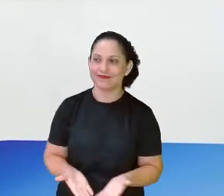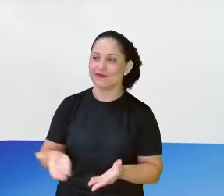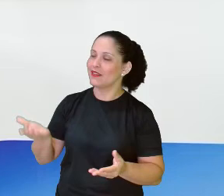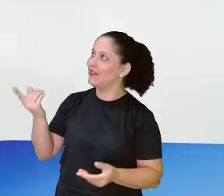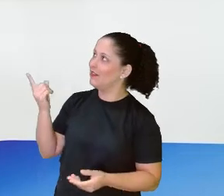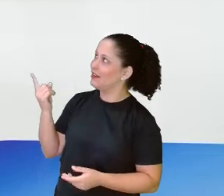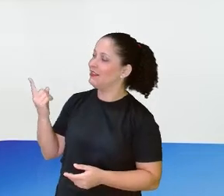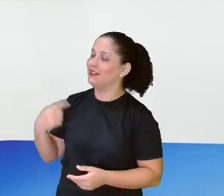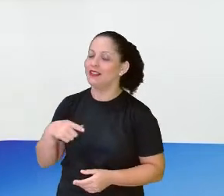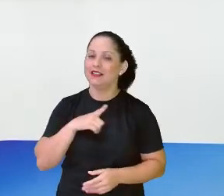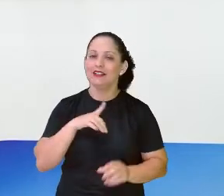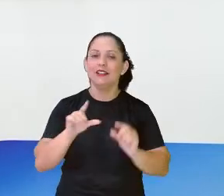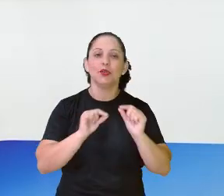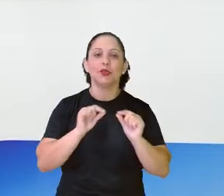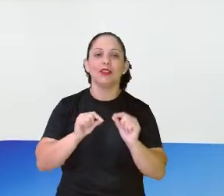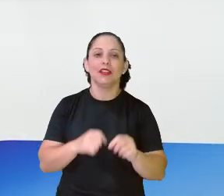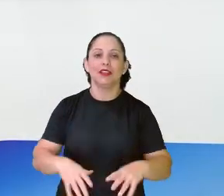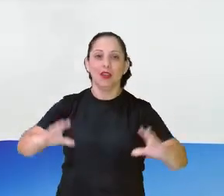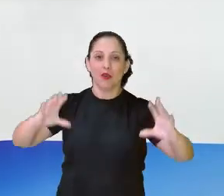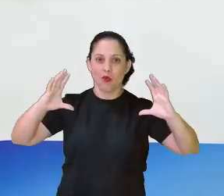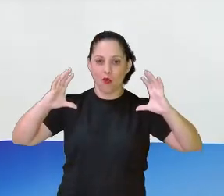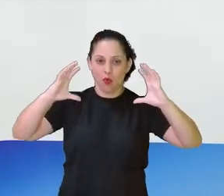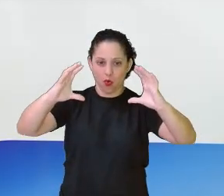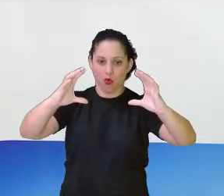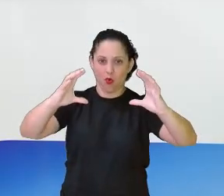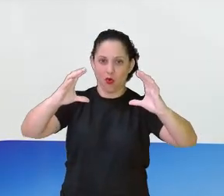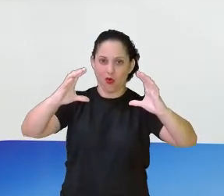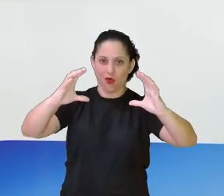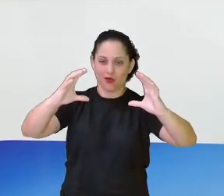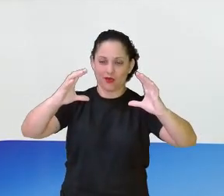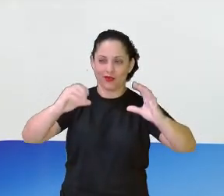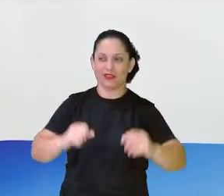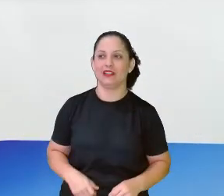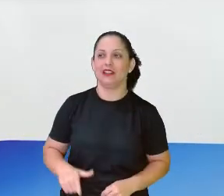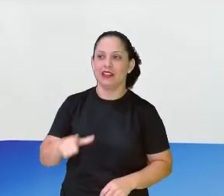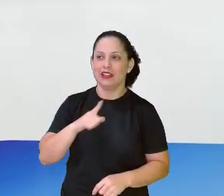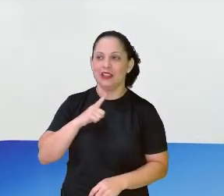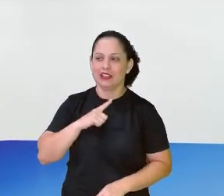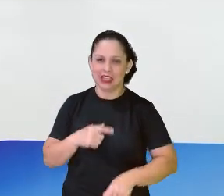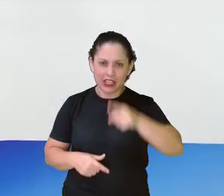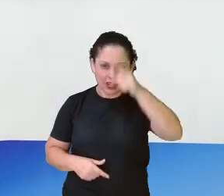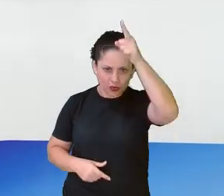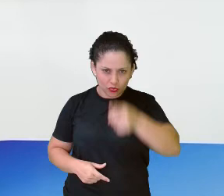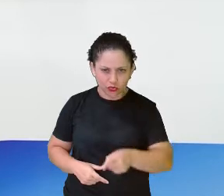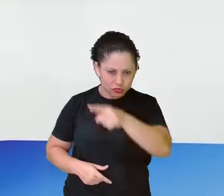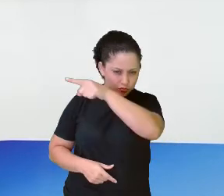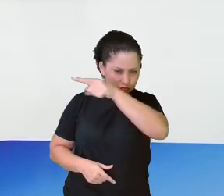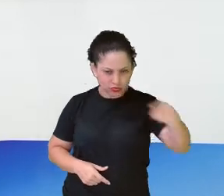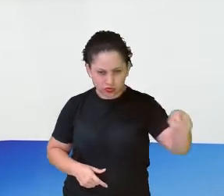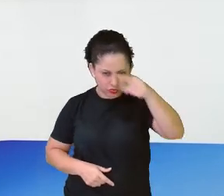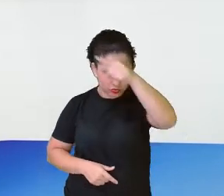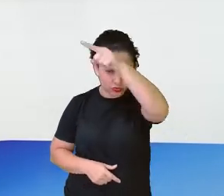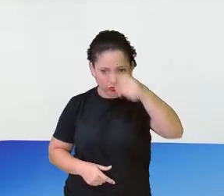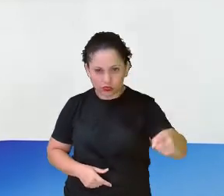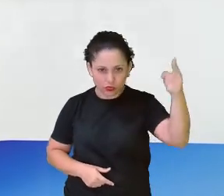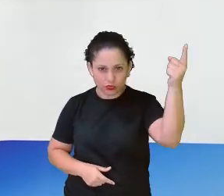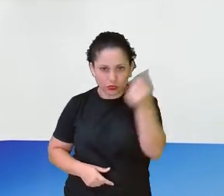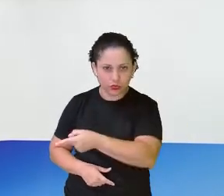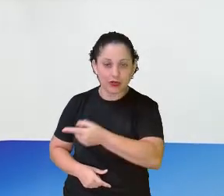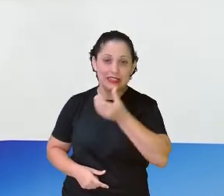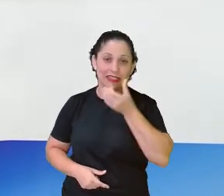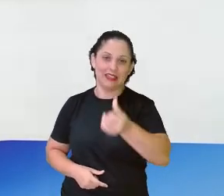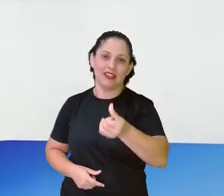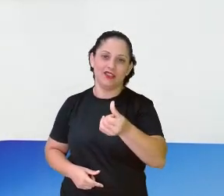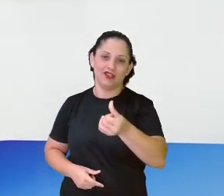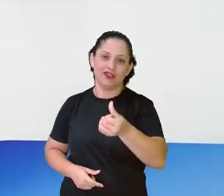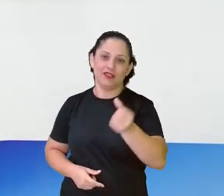questão. Eu tenho uma divisão aqui em 6. Eu dividi esse meu